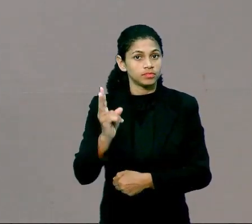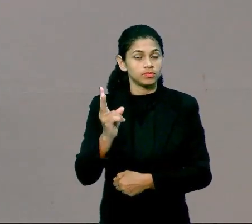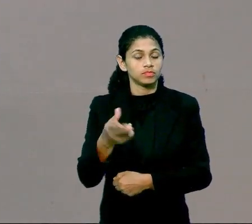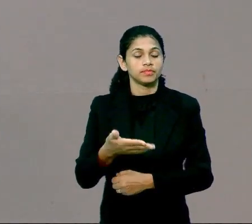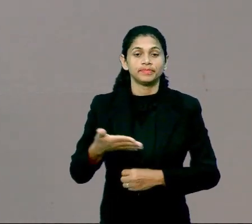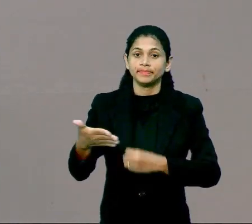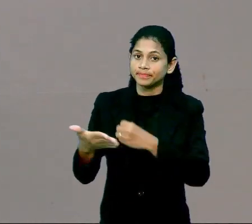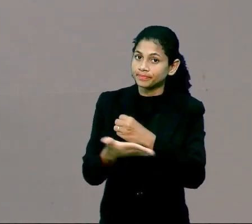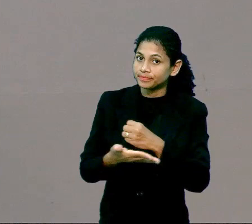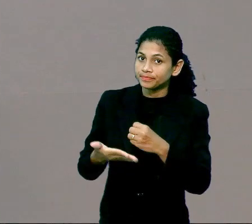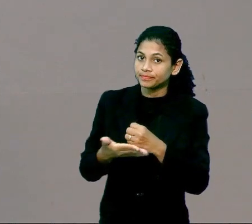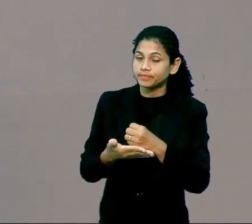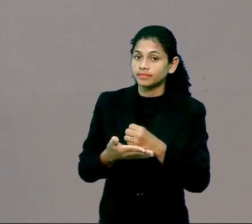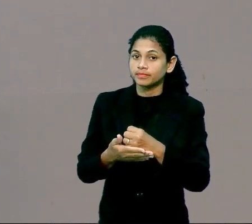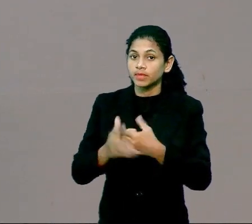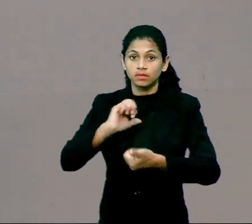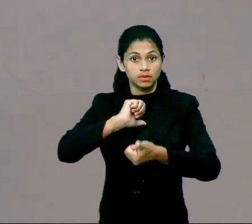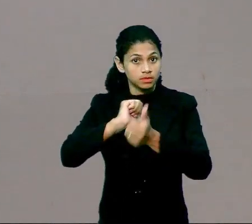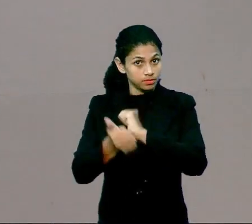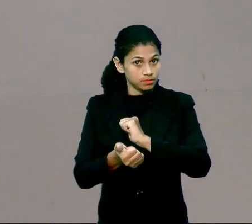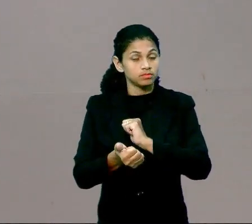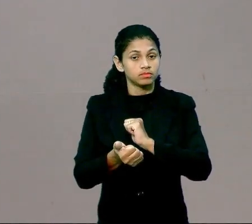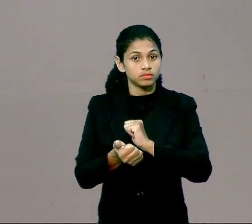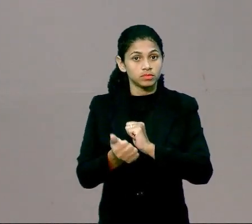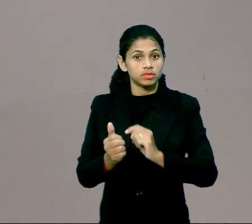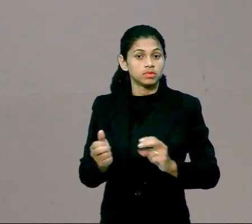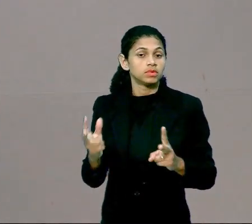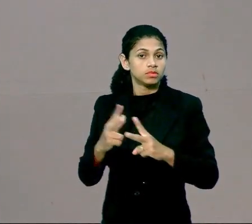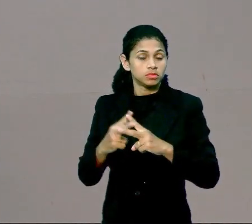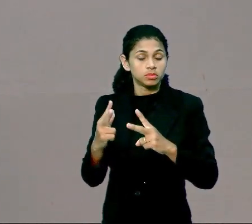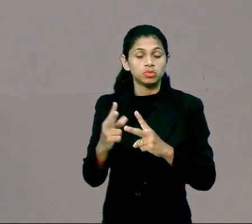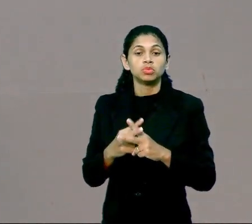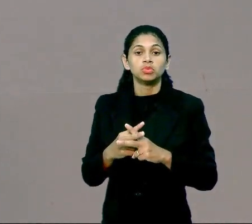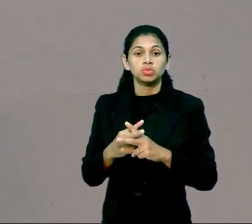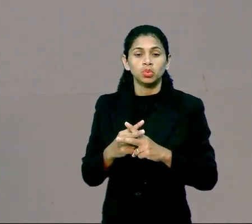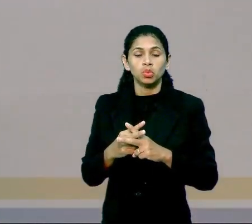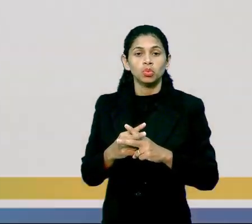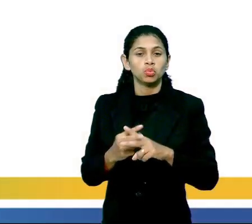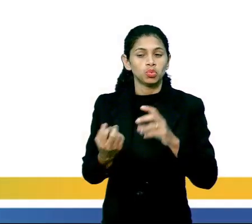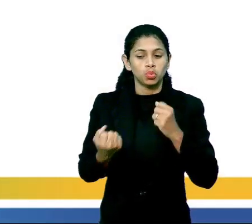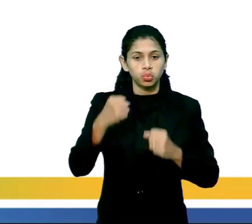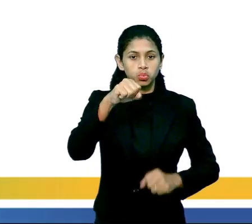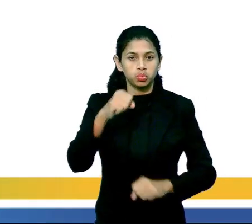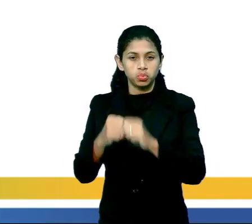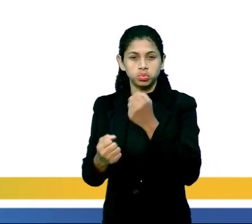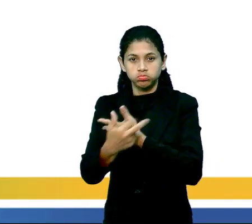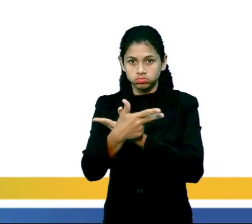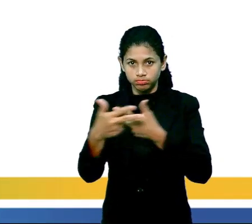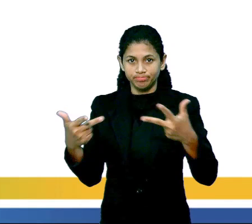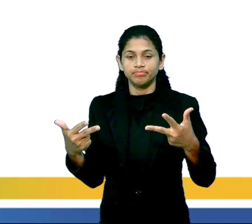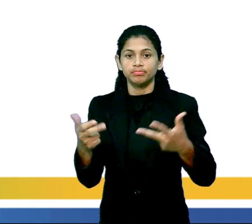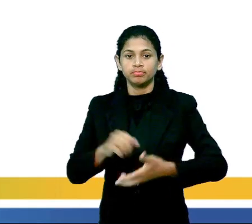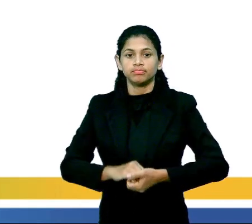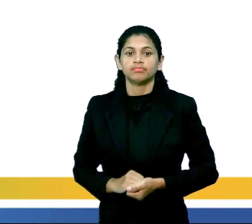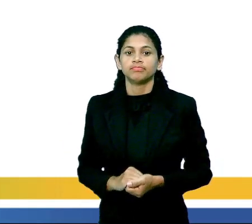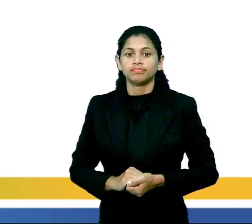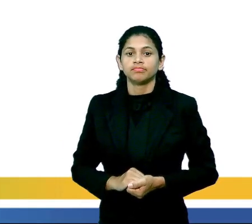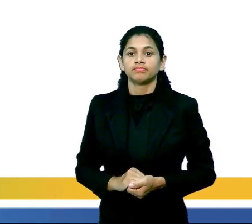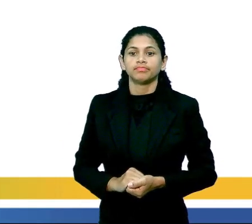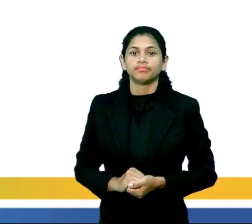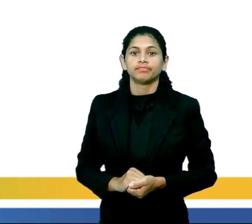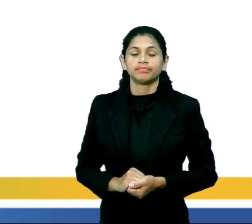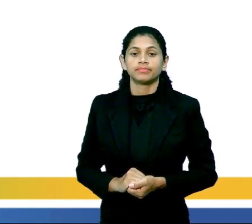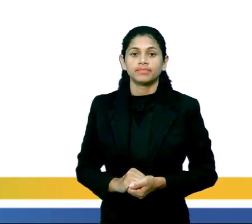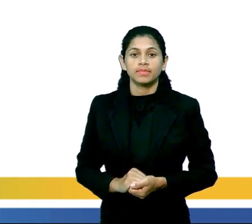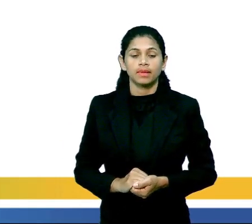da modalidade de luta, como forma de entreter. Tranquilo? Compreendido? A gente avança mais um pouquinho, porque além de